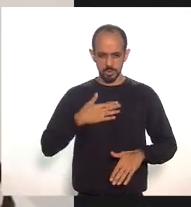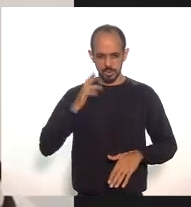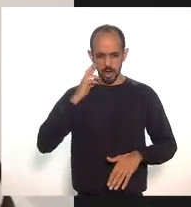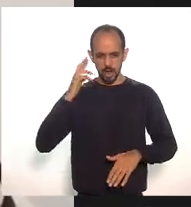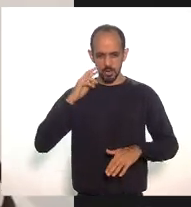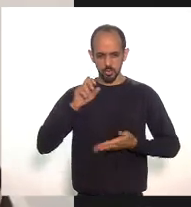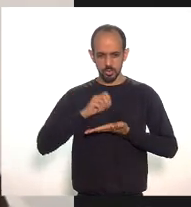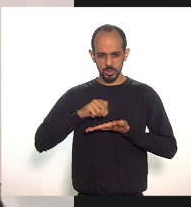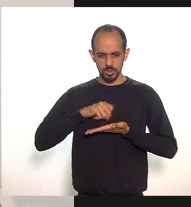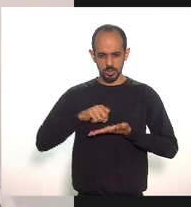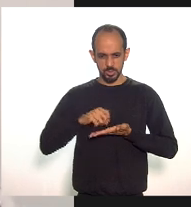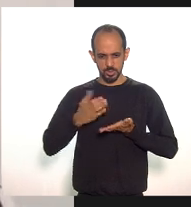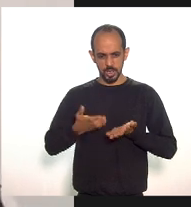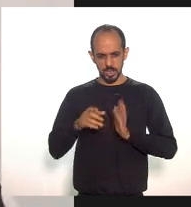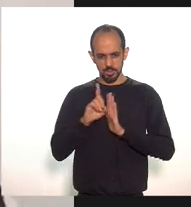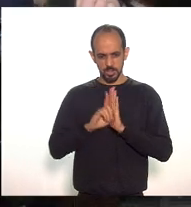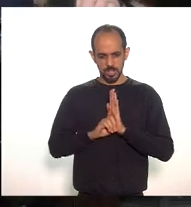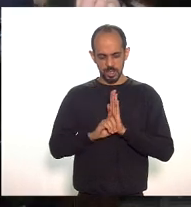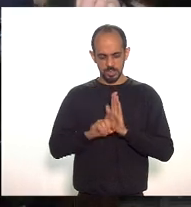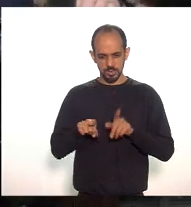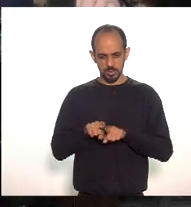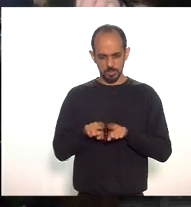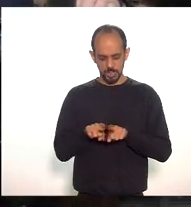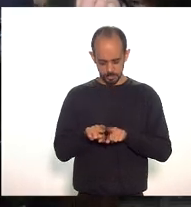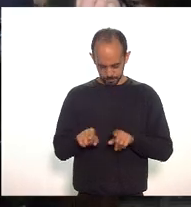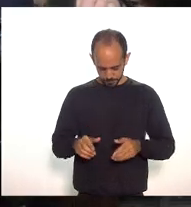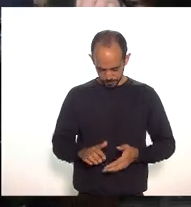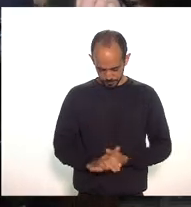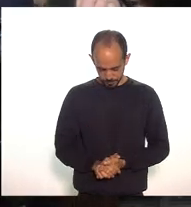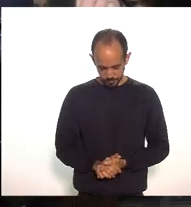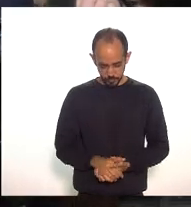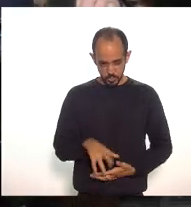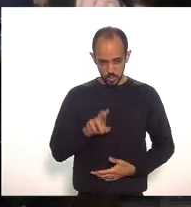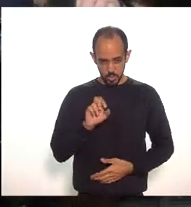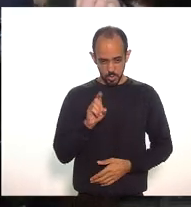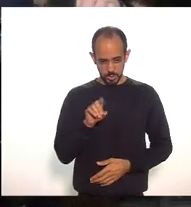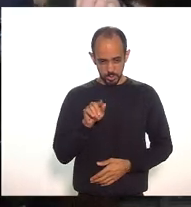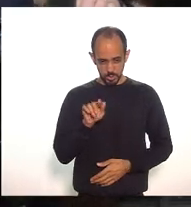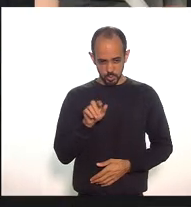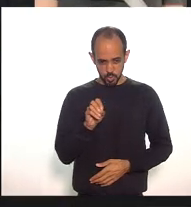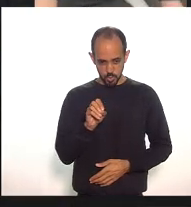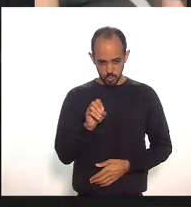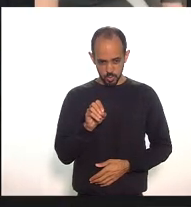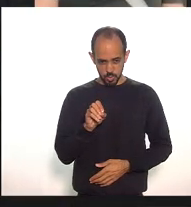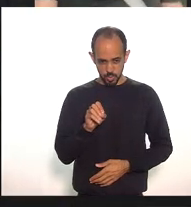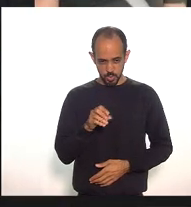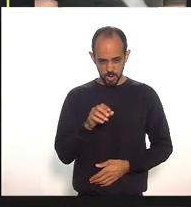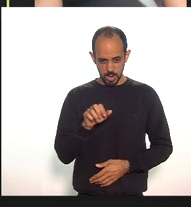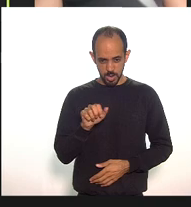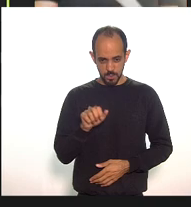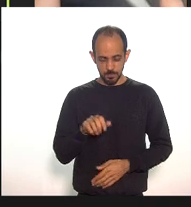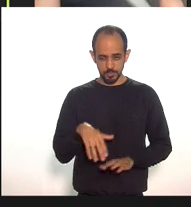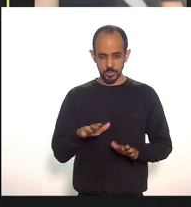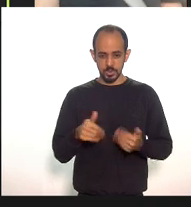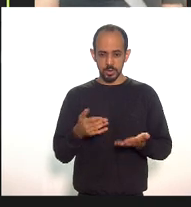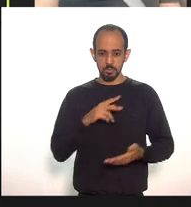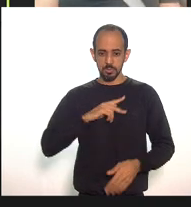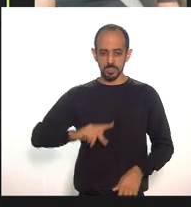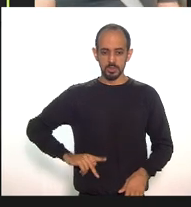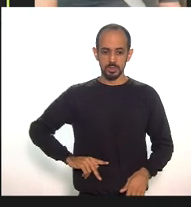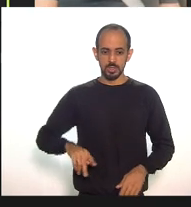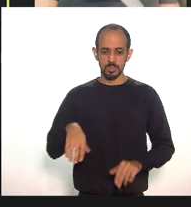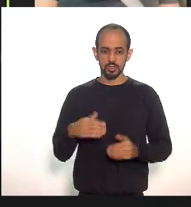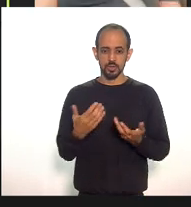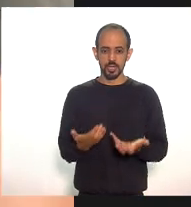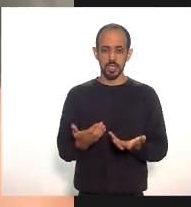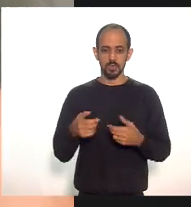eu quero fazer declaração de voto Tá ok então Deputado Rodrigo Amorim o gancho primeiro lugar